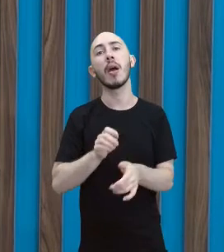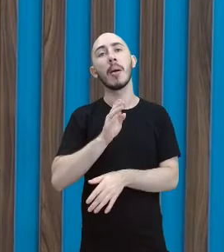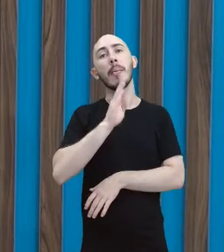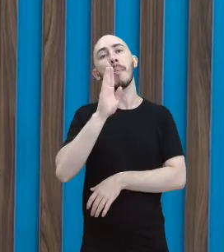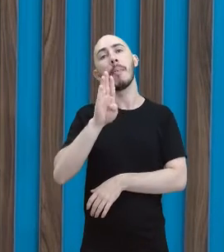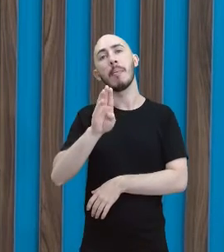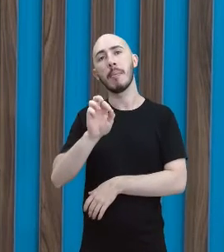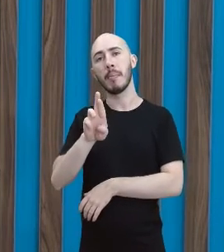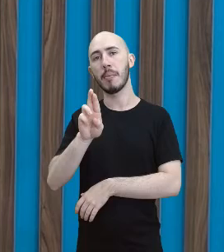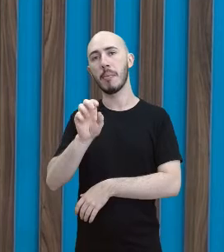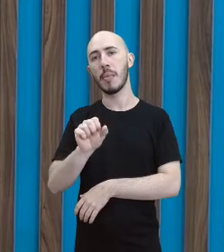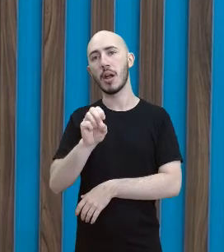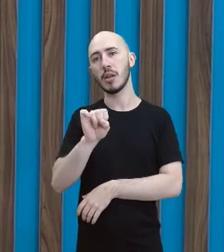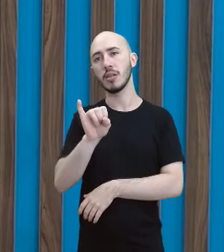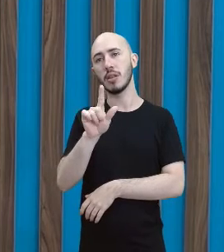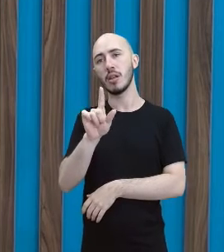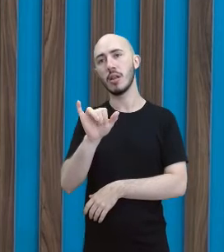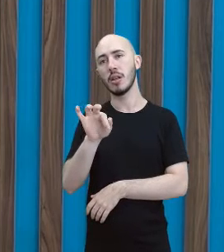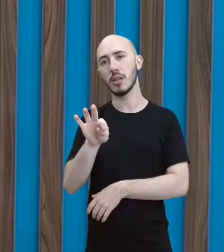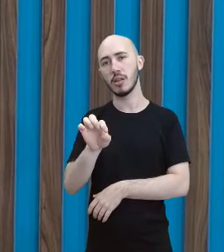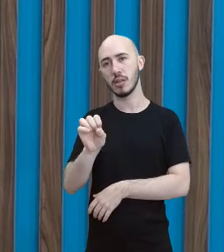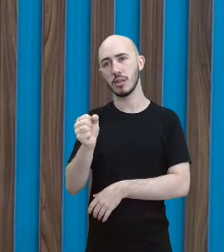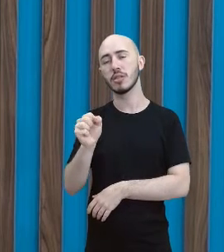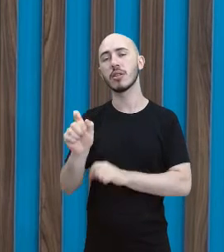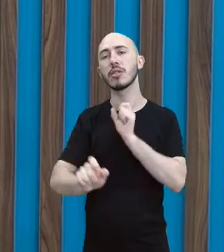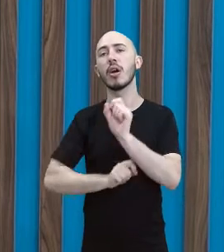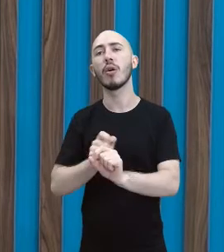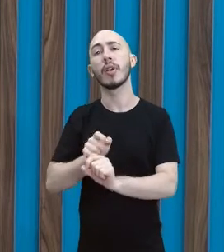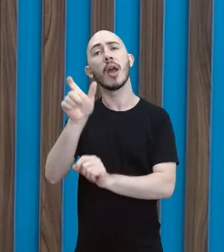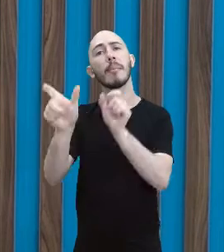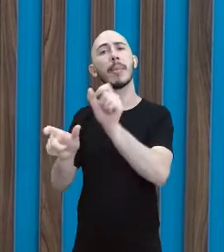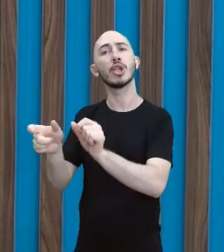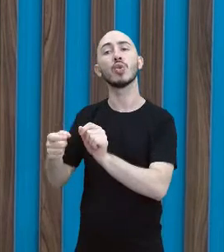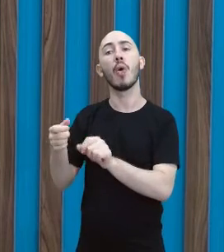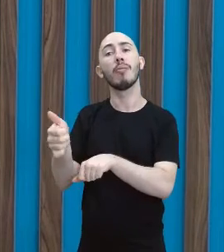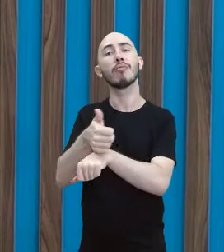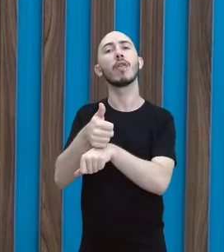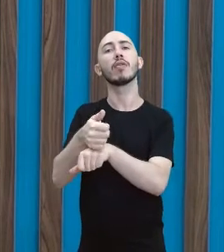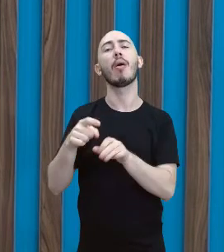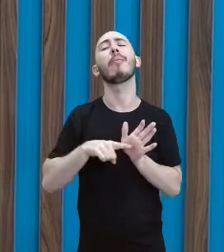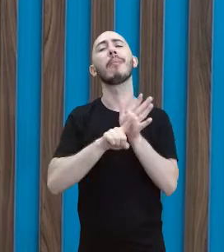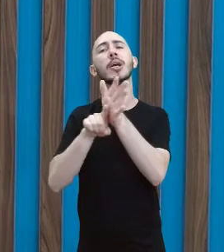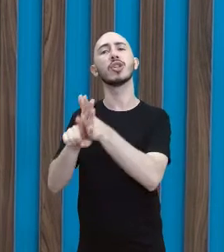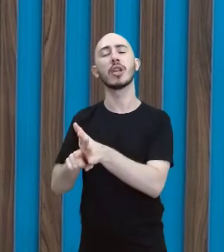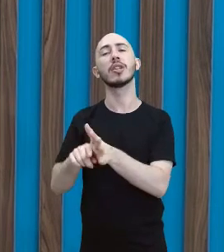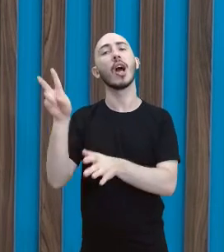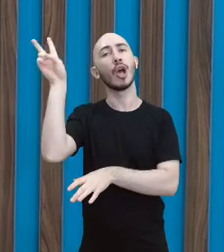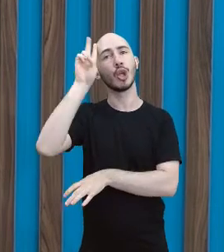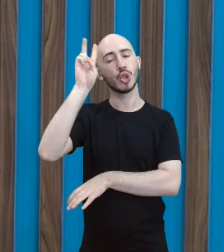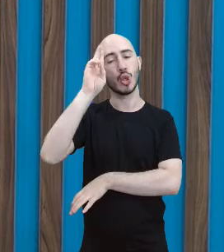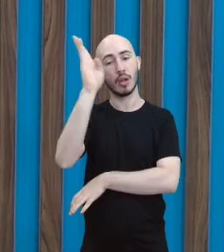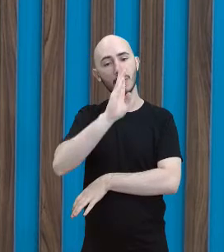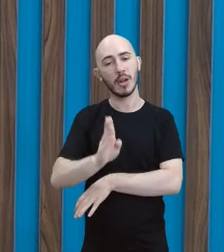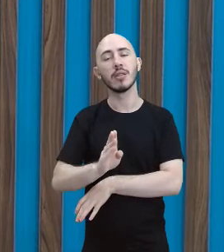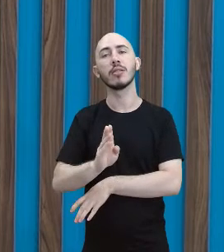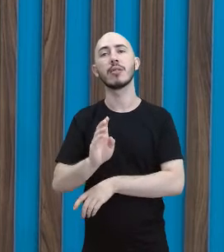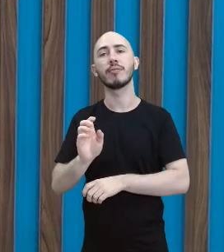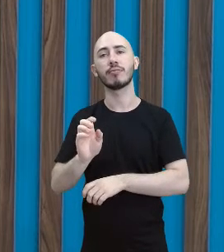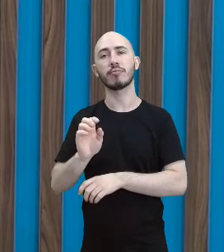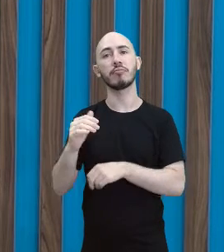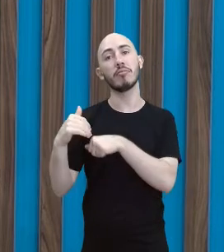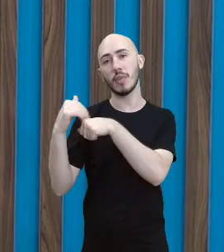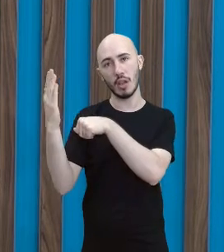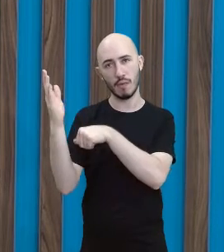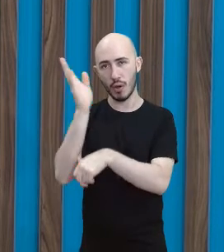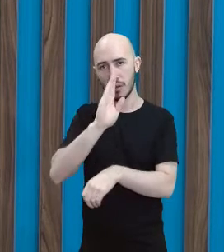brasilianistas, né? São historiadores, né, estrangeiros especializados aí em história do Brasil. E tem um